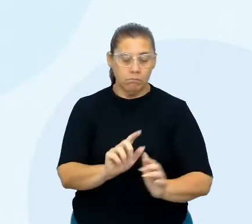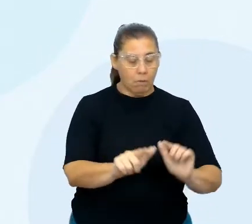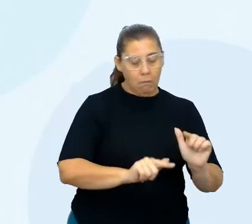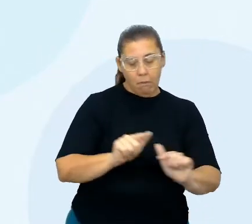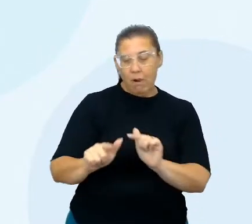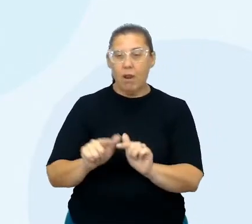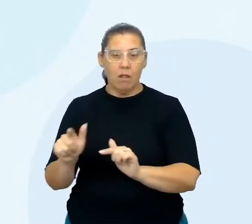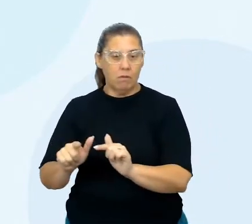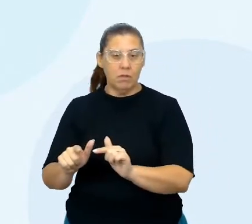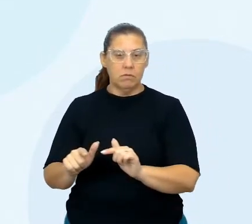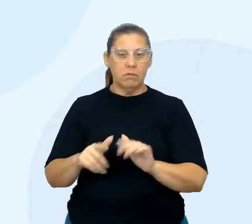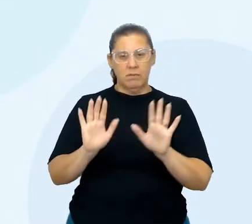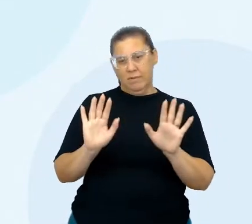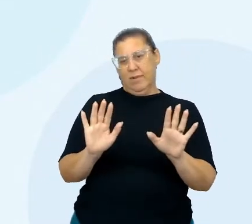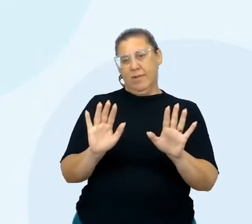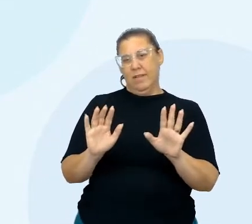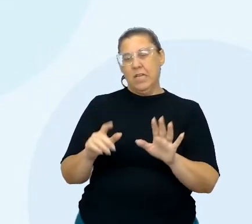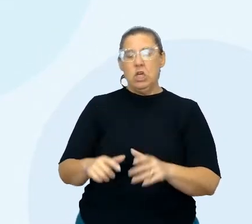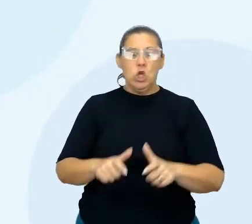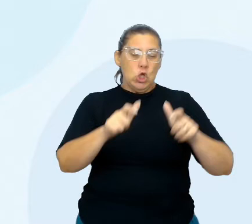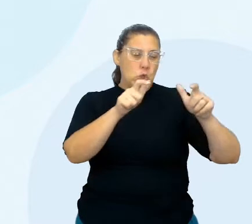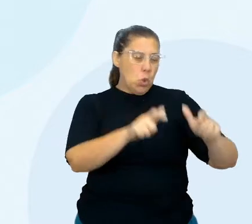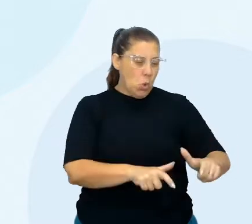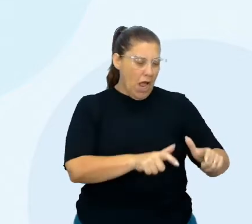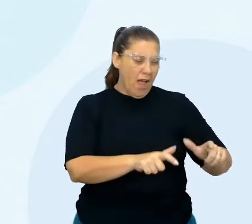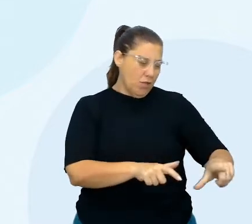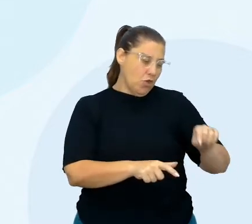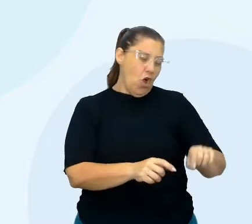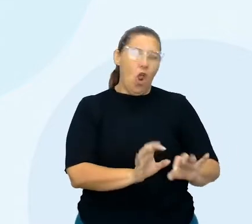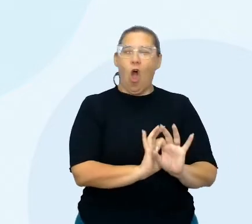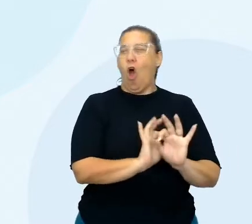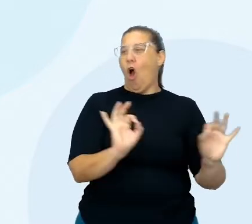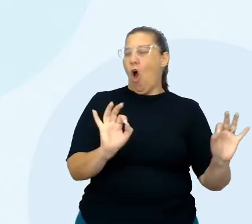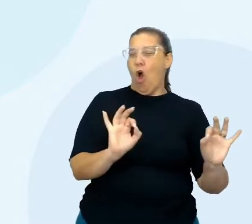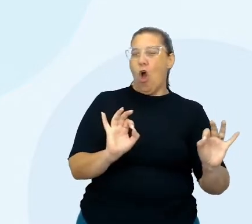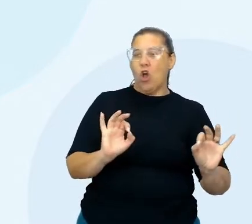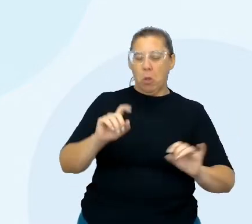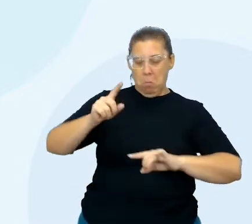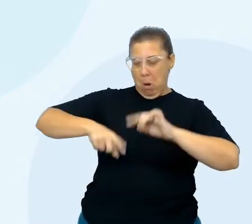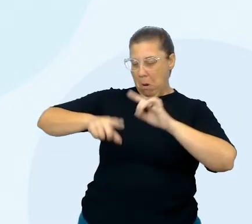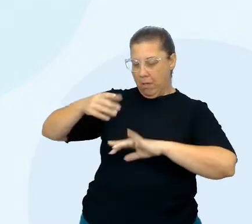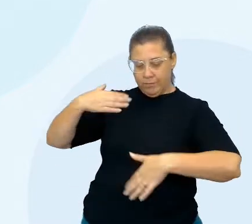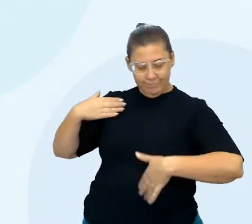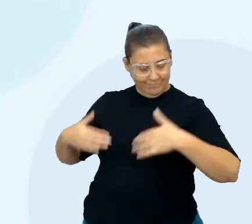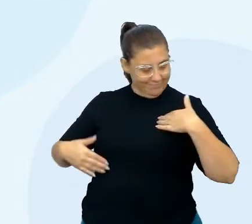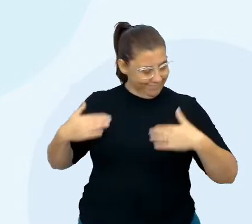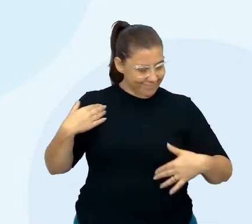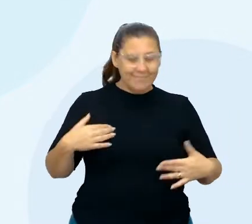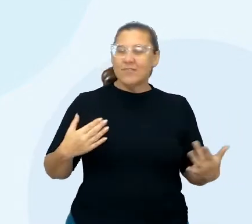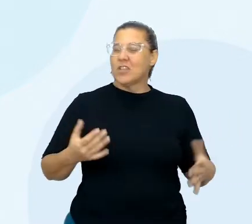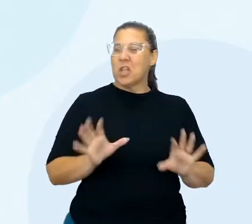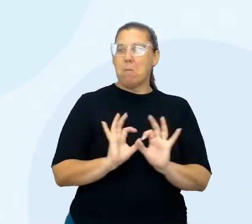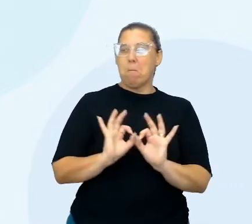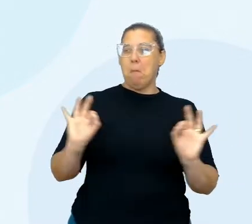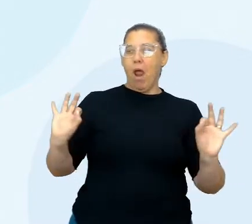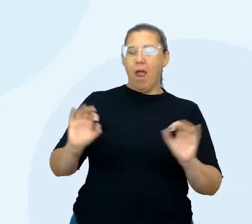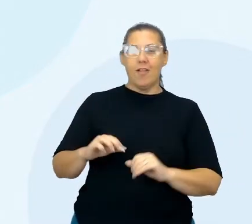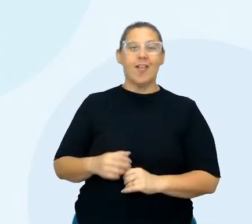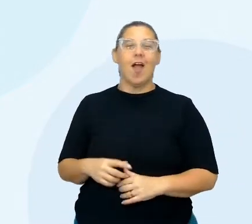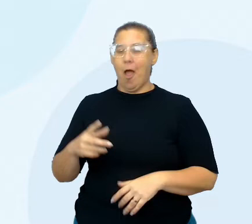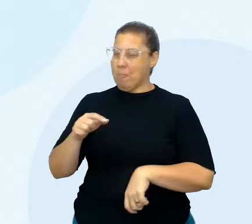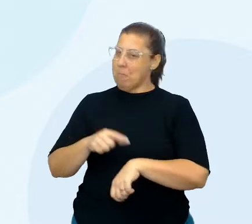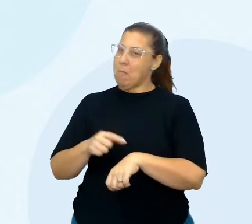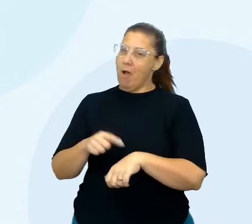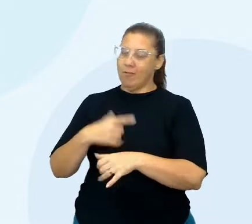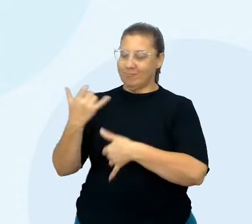selfies. Seja de criativo, escolha o melhor cenário, as melhores acessórios para produzir selfies incríveis. É um momento